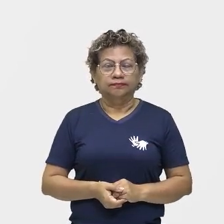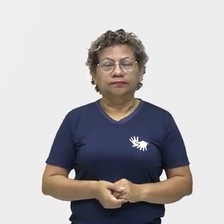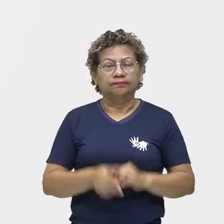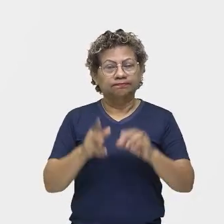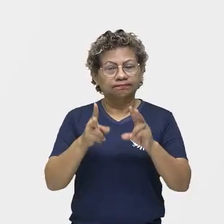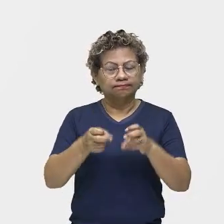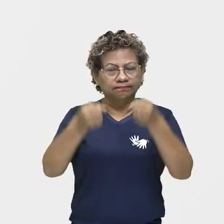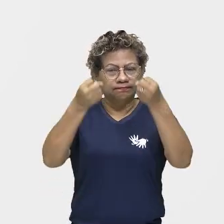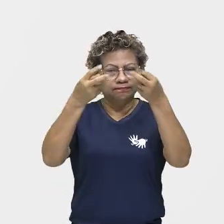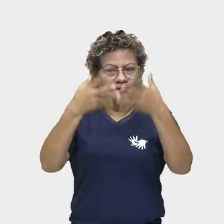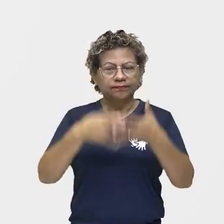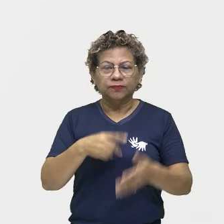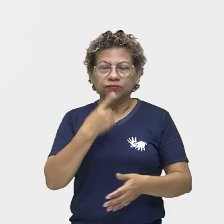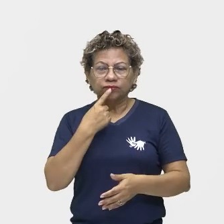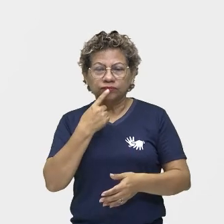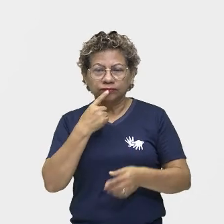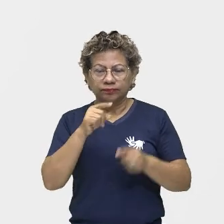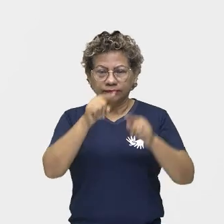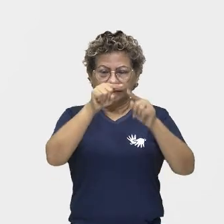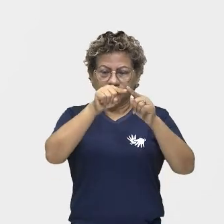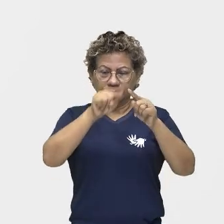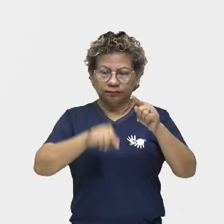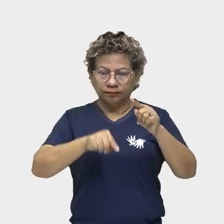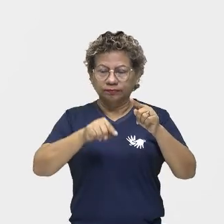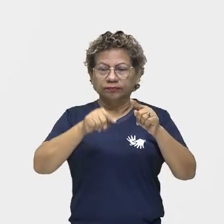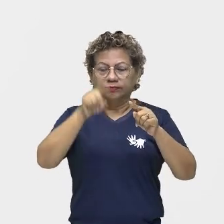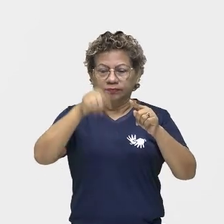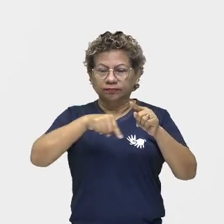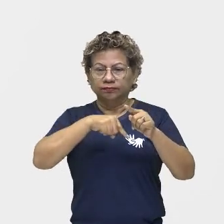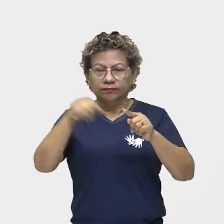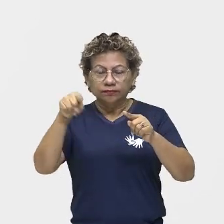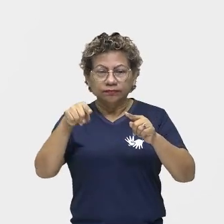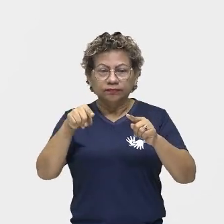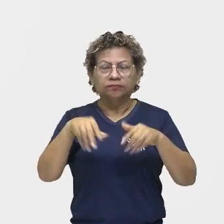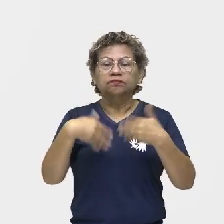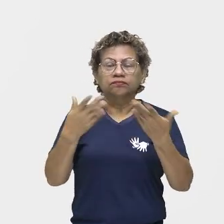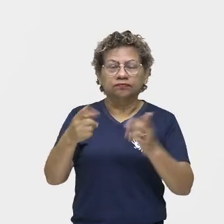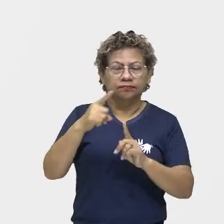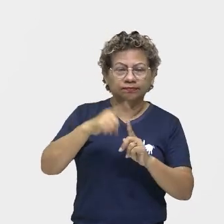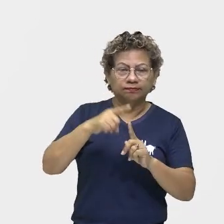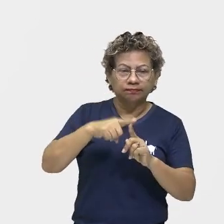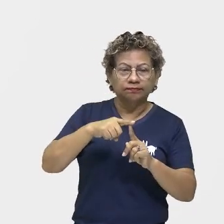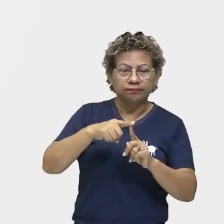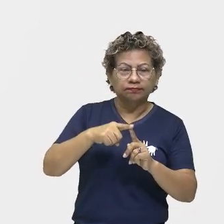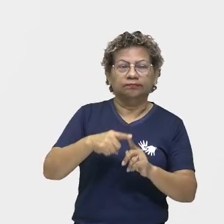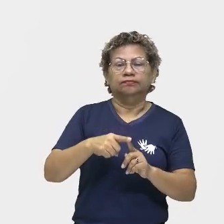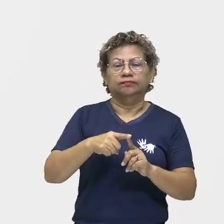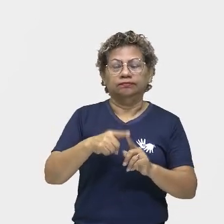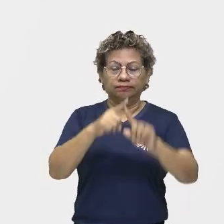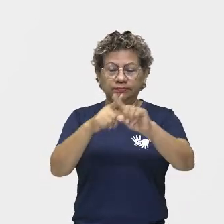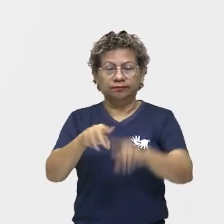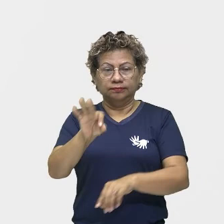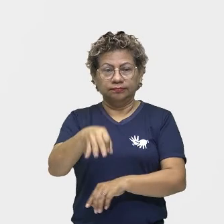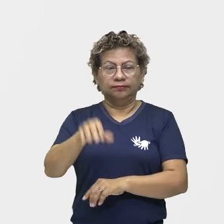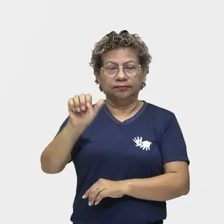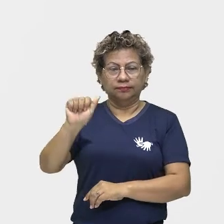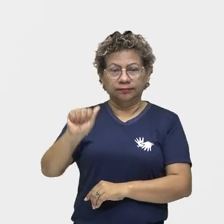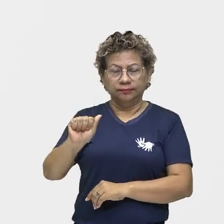a 9 centímetros, 17 centímetros e meio, 24 centímetros e